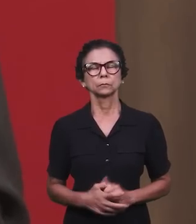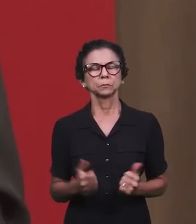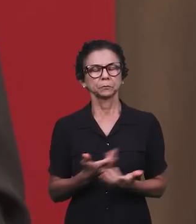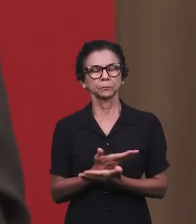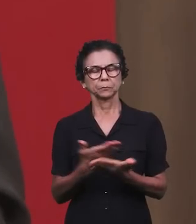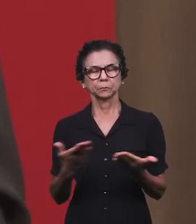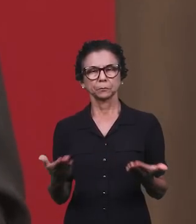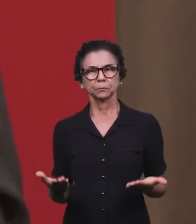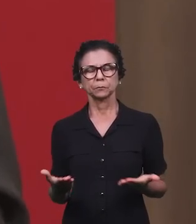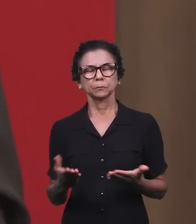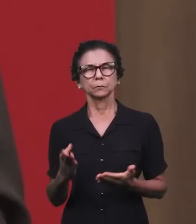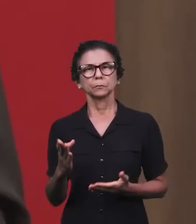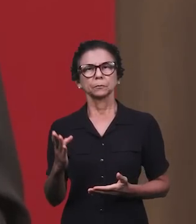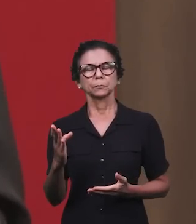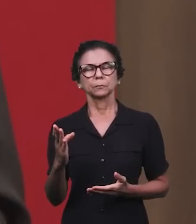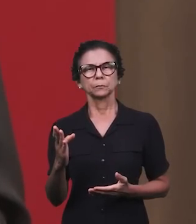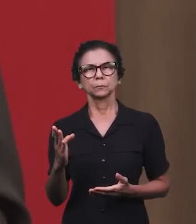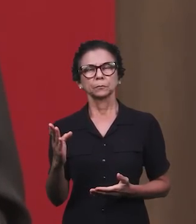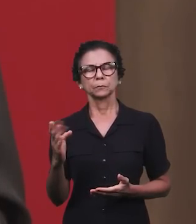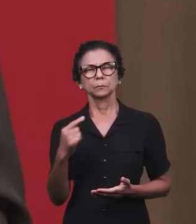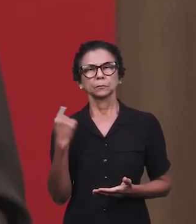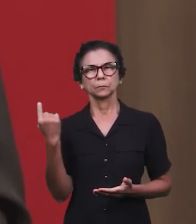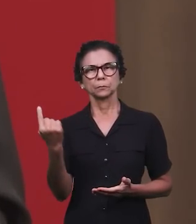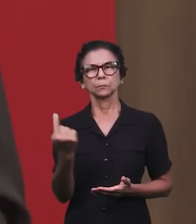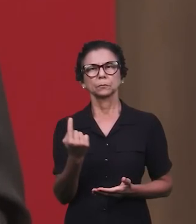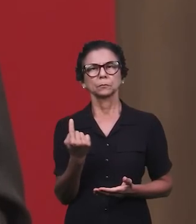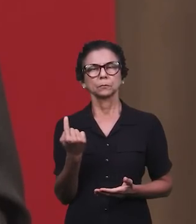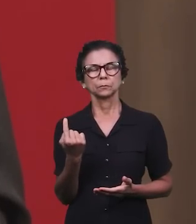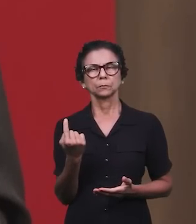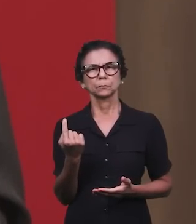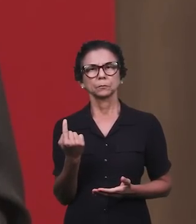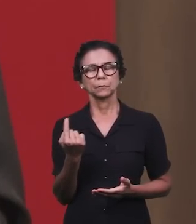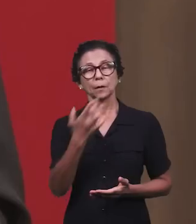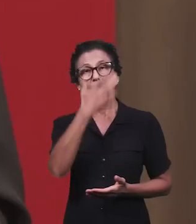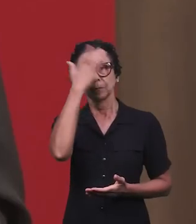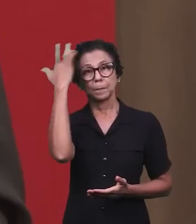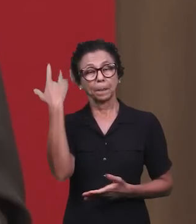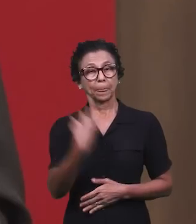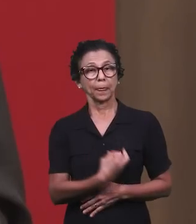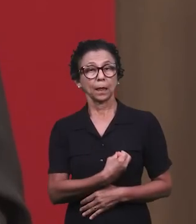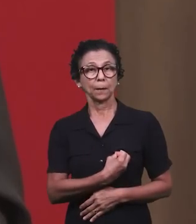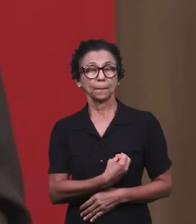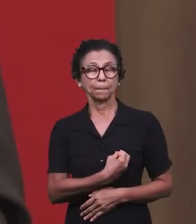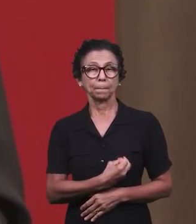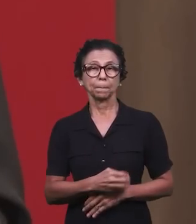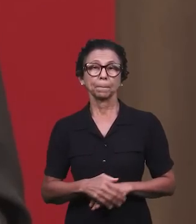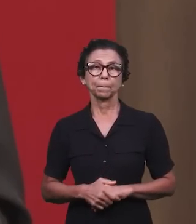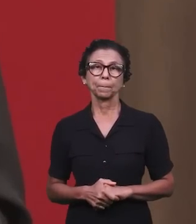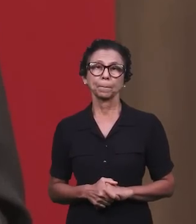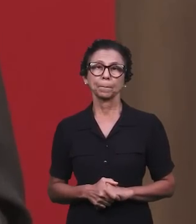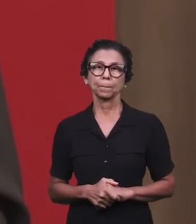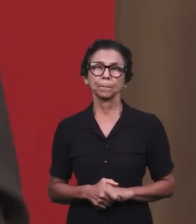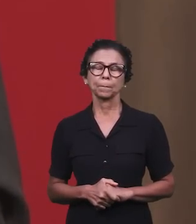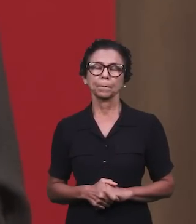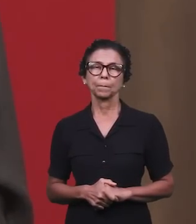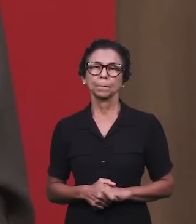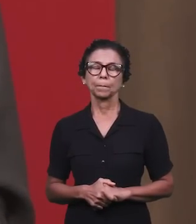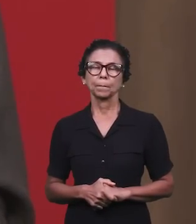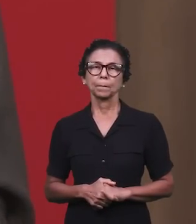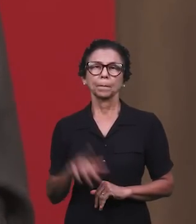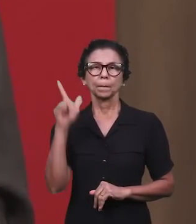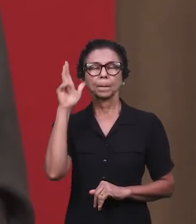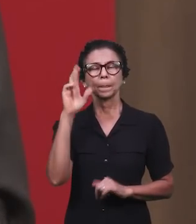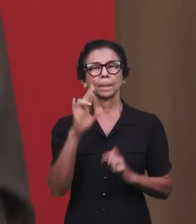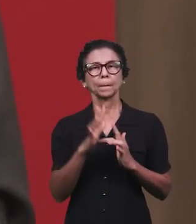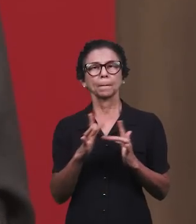Nós saudamos a todos que participam conosco com a paz do Senhor Jesus. Estamos no